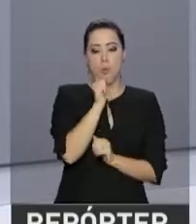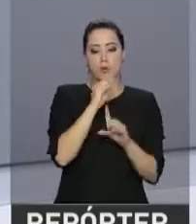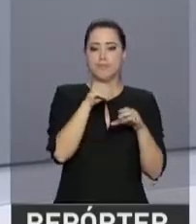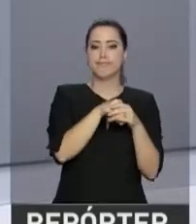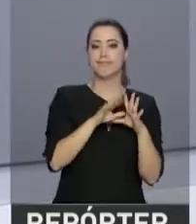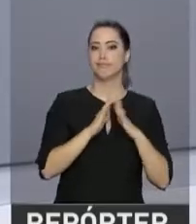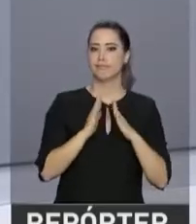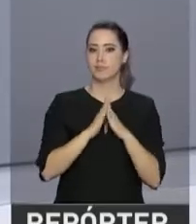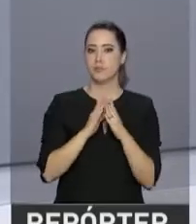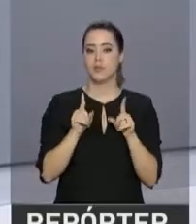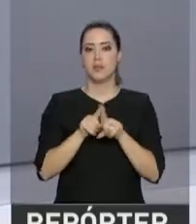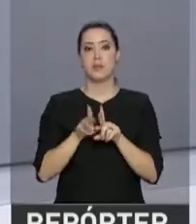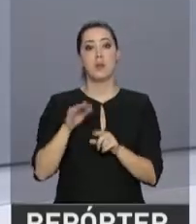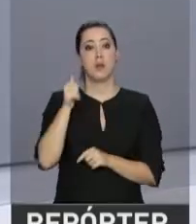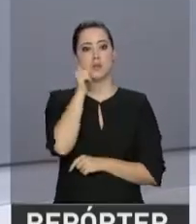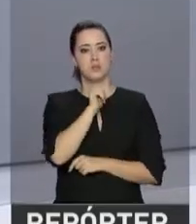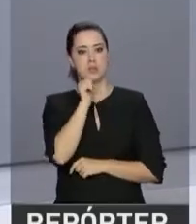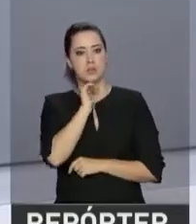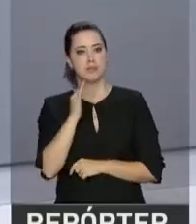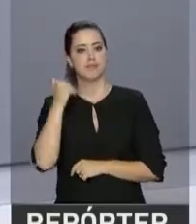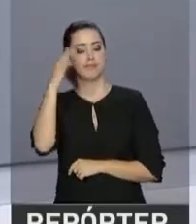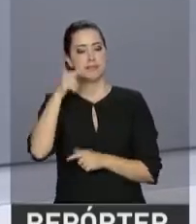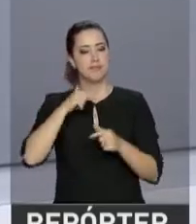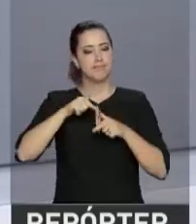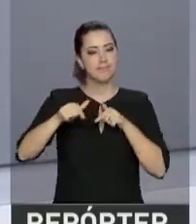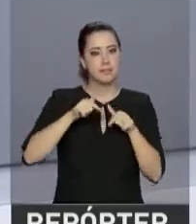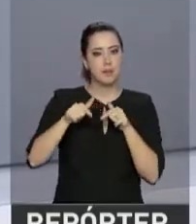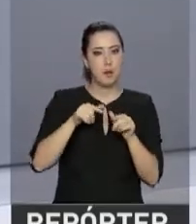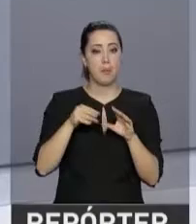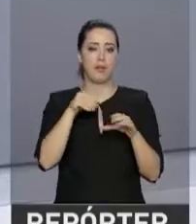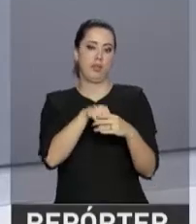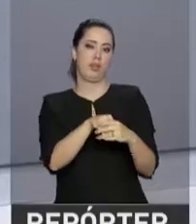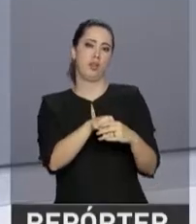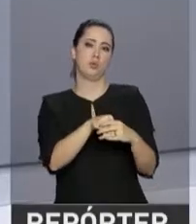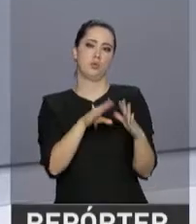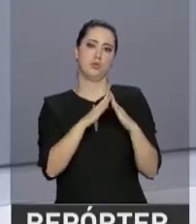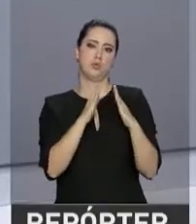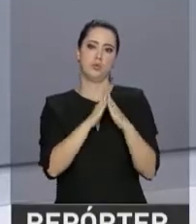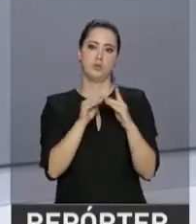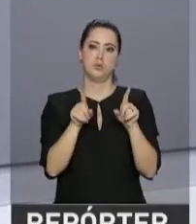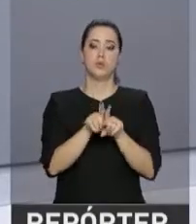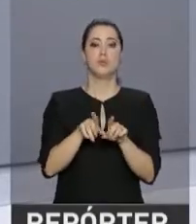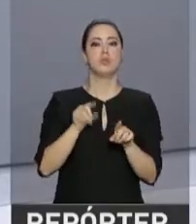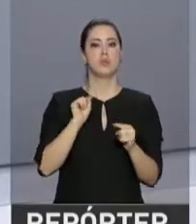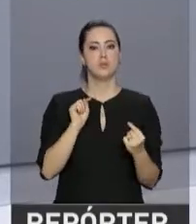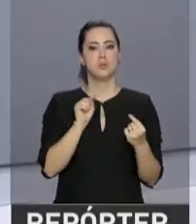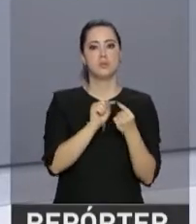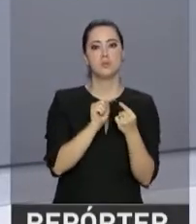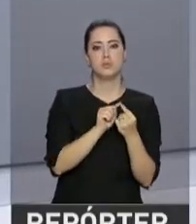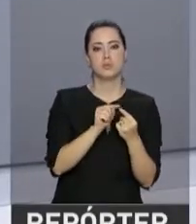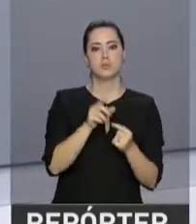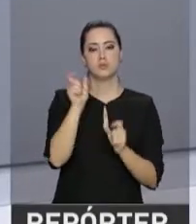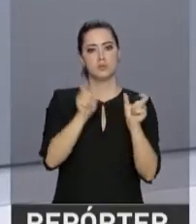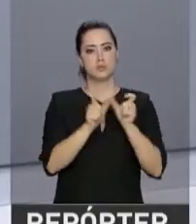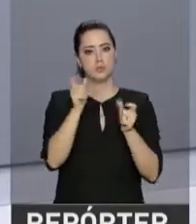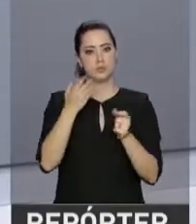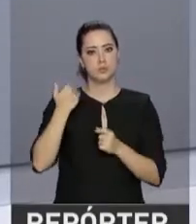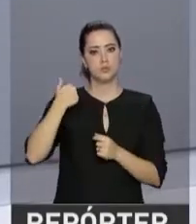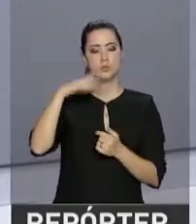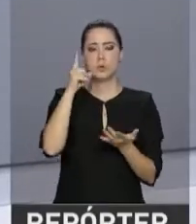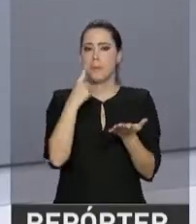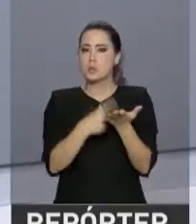ainda assim a maioria as mulheres são a maioria nos trabalhos em casa e está bem e também de acordo com os dados o brasileiro está mais